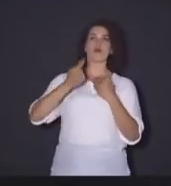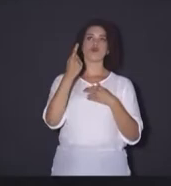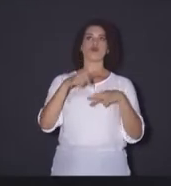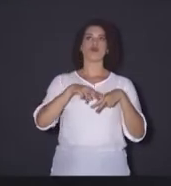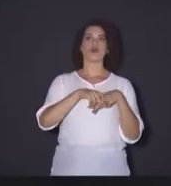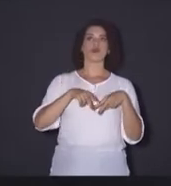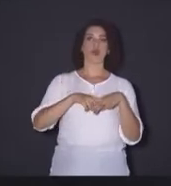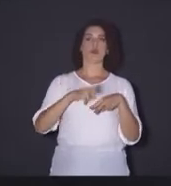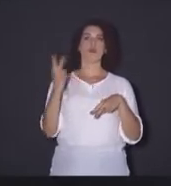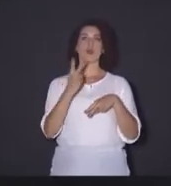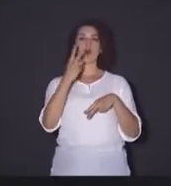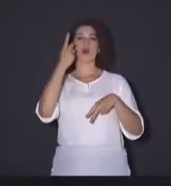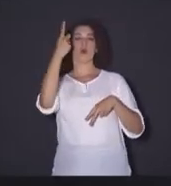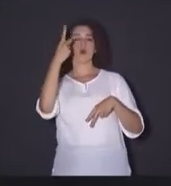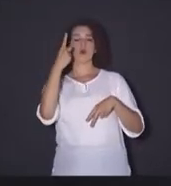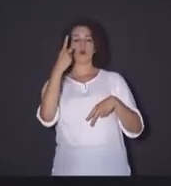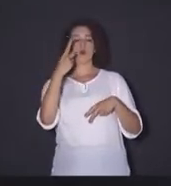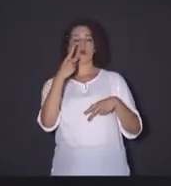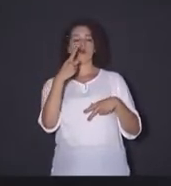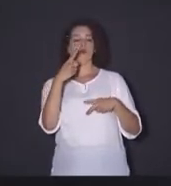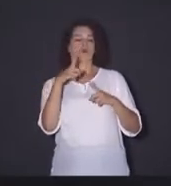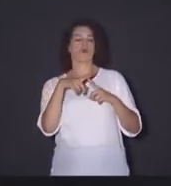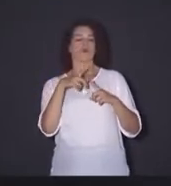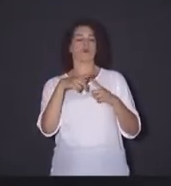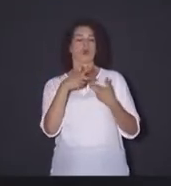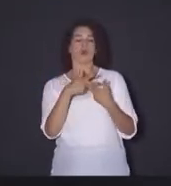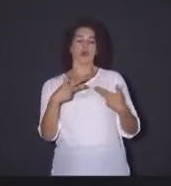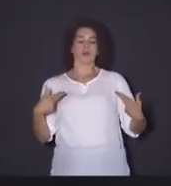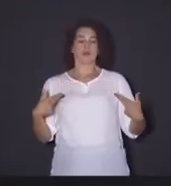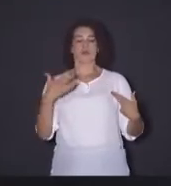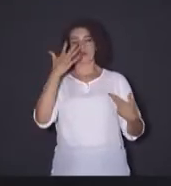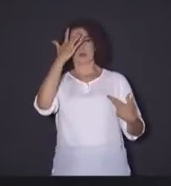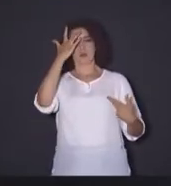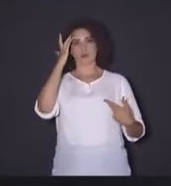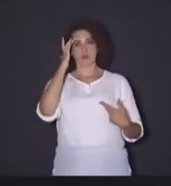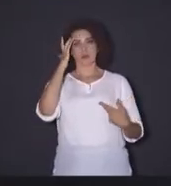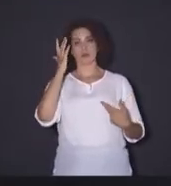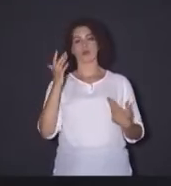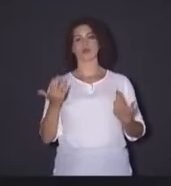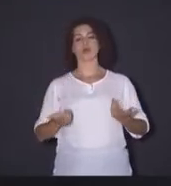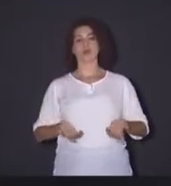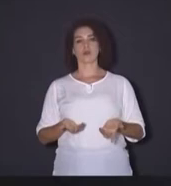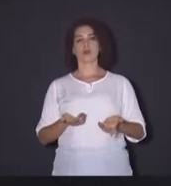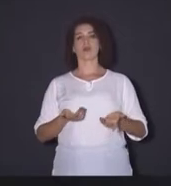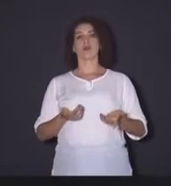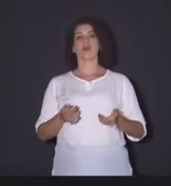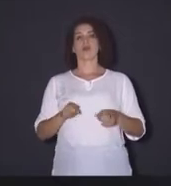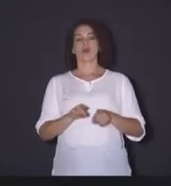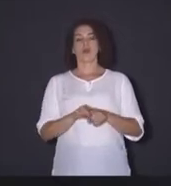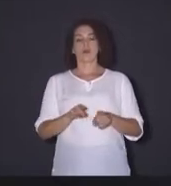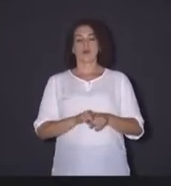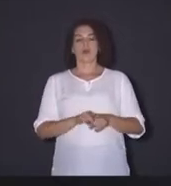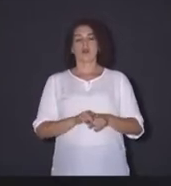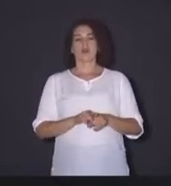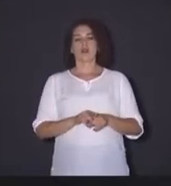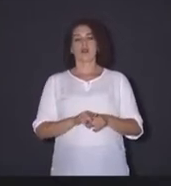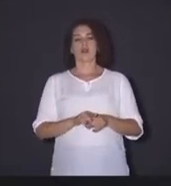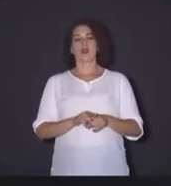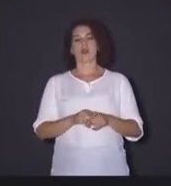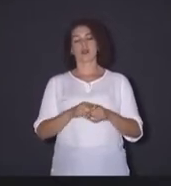orientação sexual não é só pra gente pegar aí né o que as questões que envolvem intersexualidade também a questão de classe né